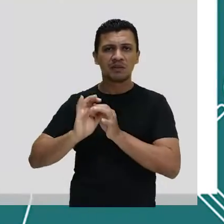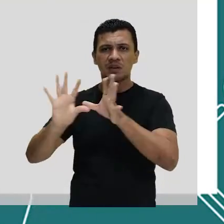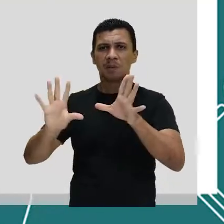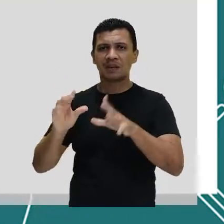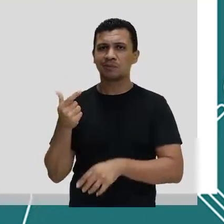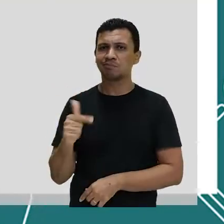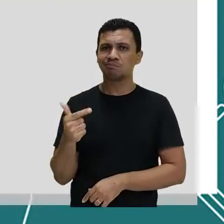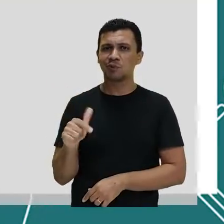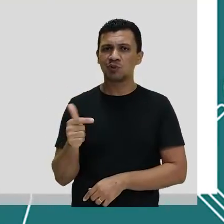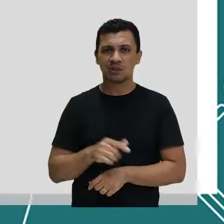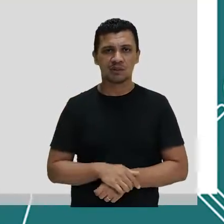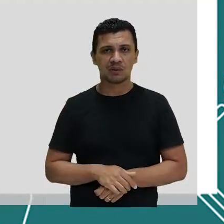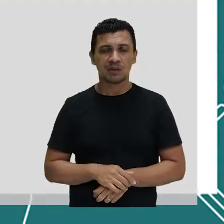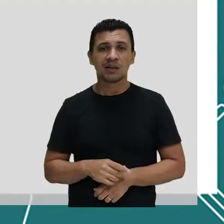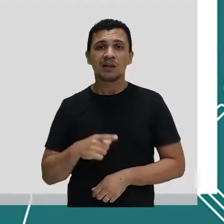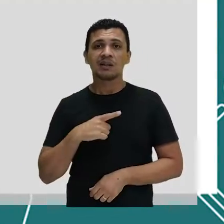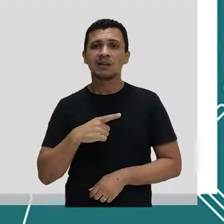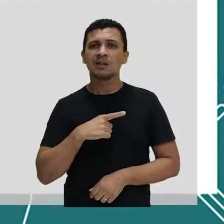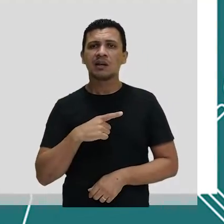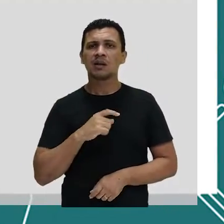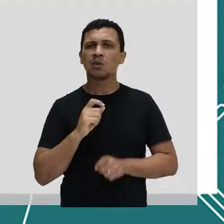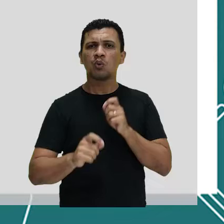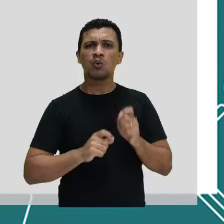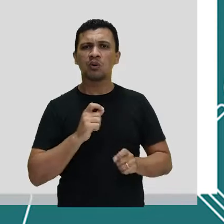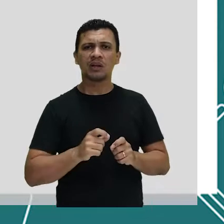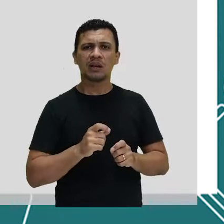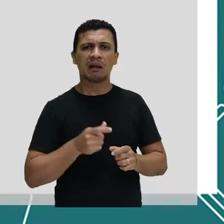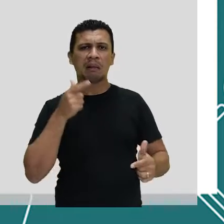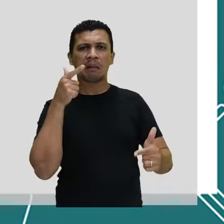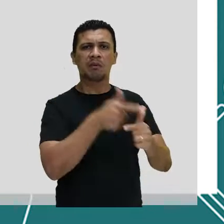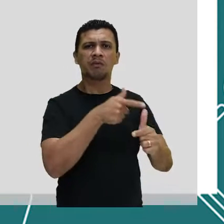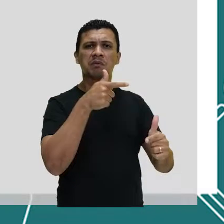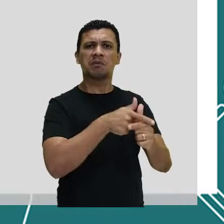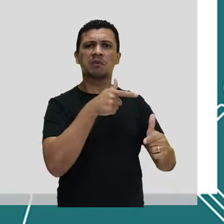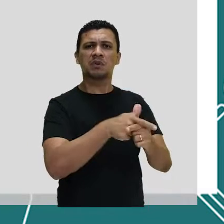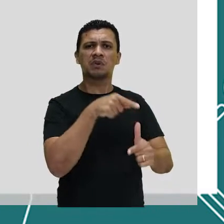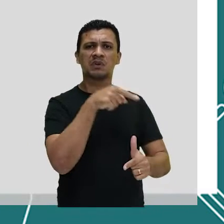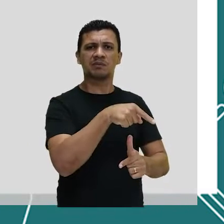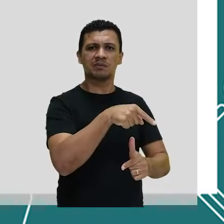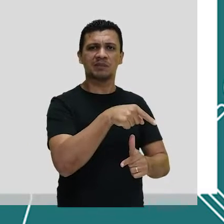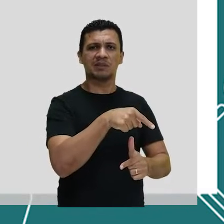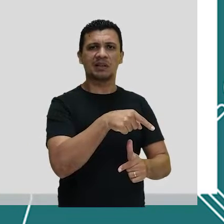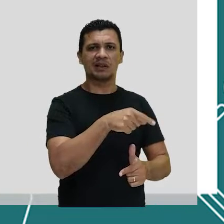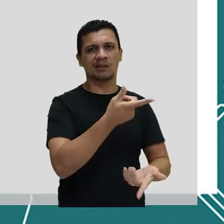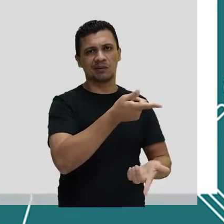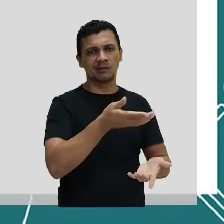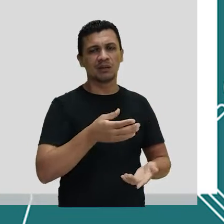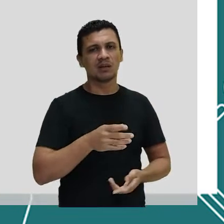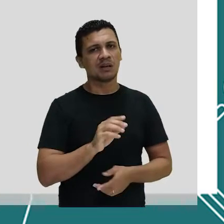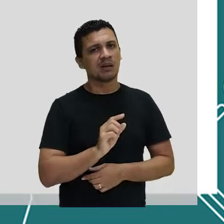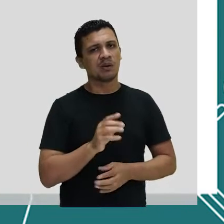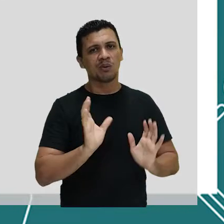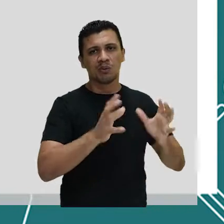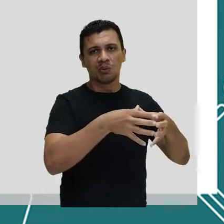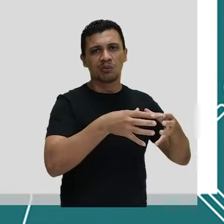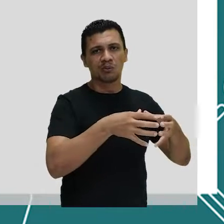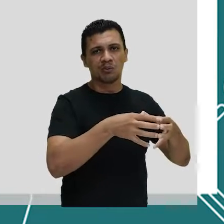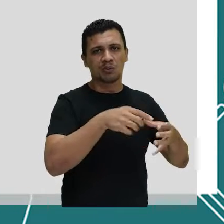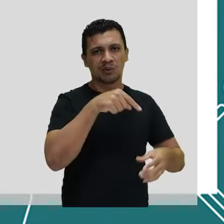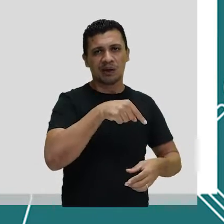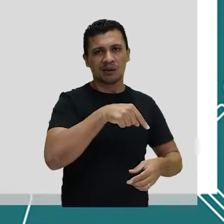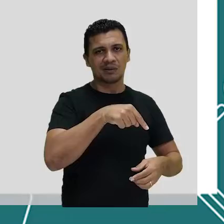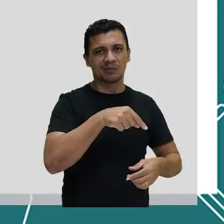que questionassem bastante o regime militar. É óbvio que isso não ia ser bem aceito pelo regime da época,